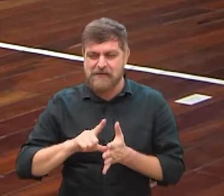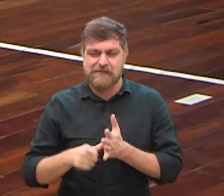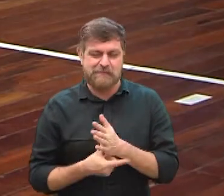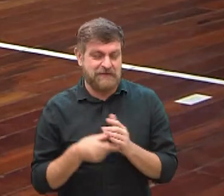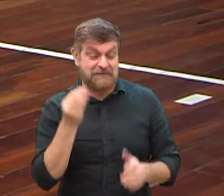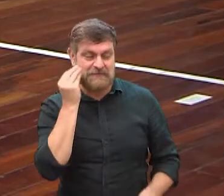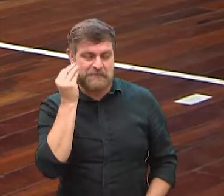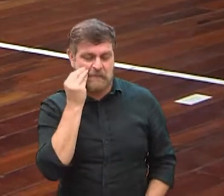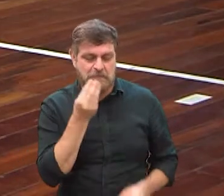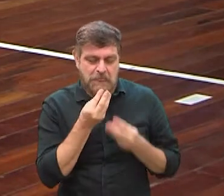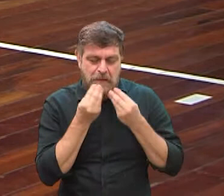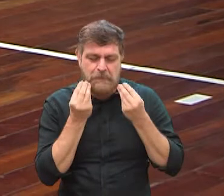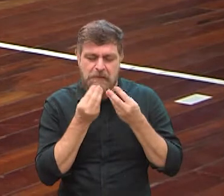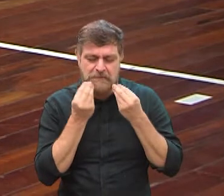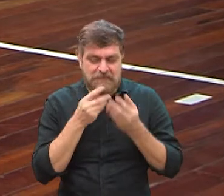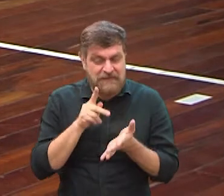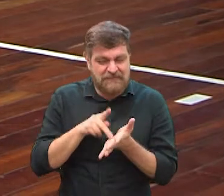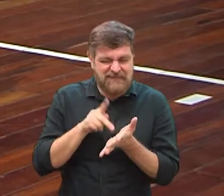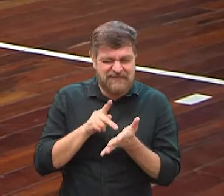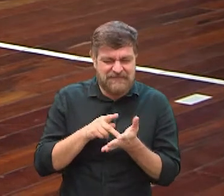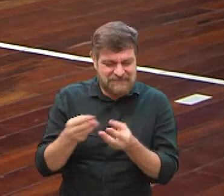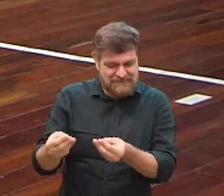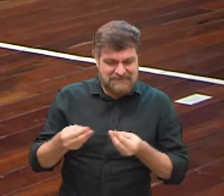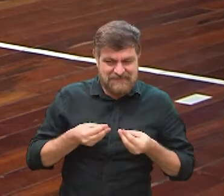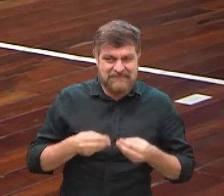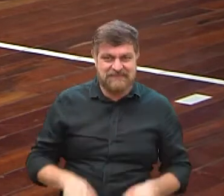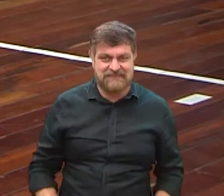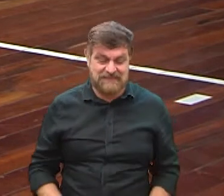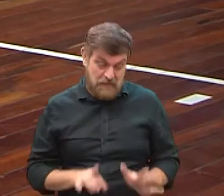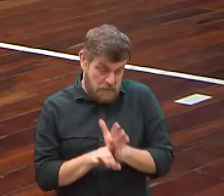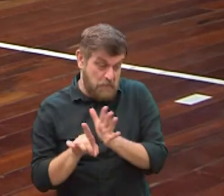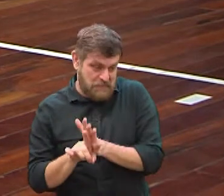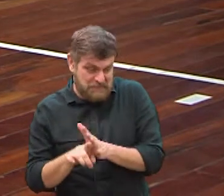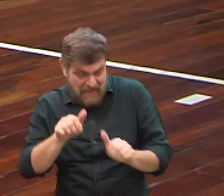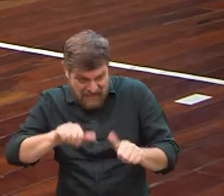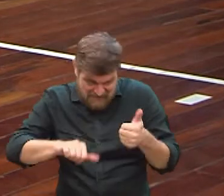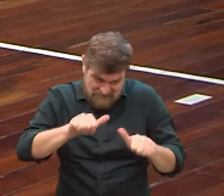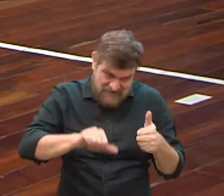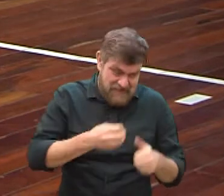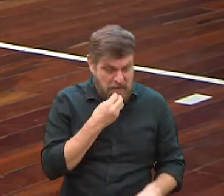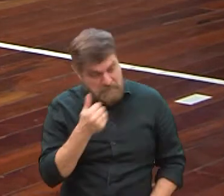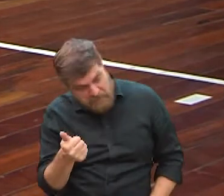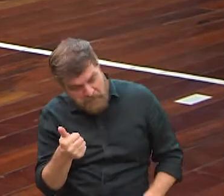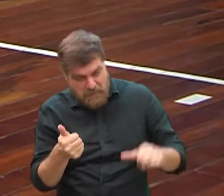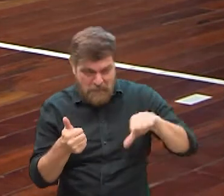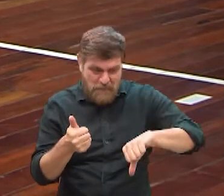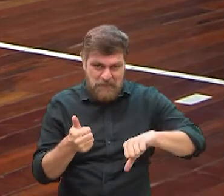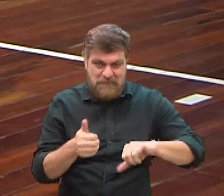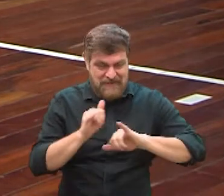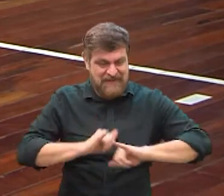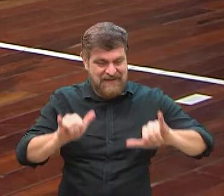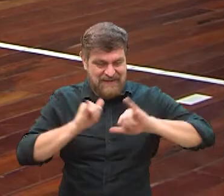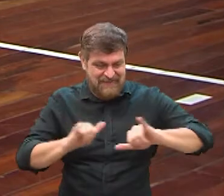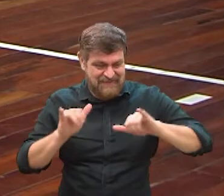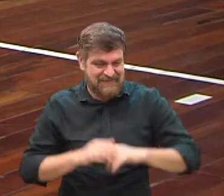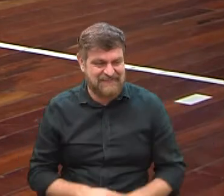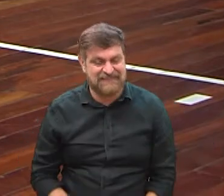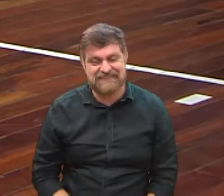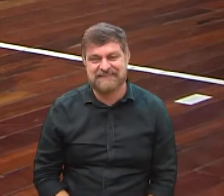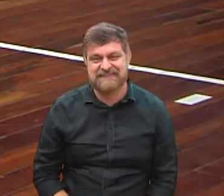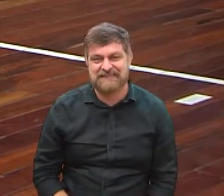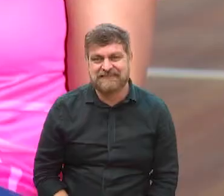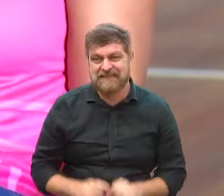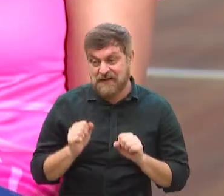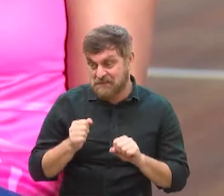vai experimentar para ver se é bom mesmo. É bom que vocês aprovam, já fala aqui ao vivo para saber se é bom ou não. E